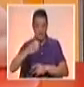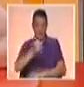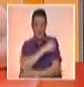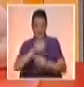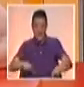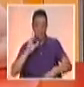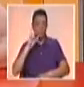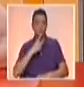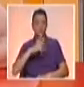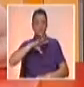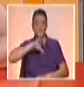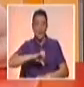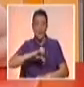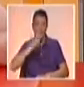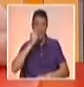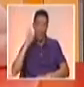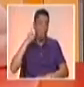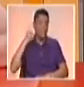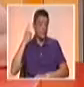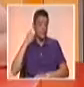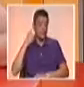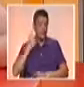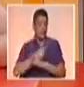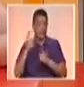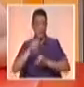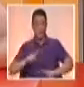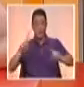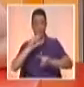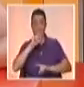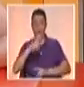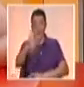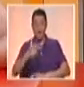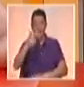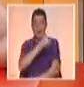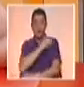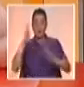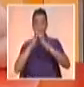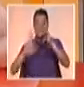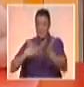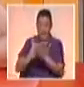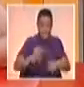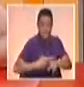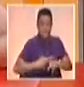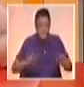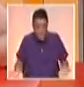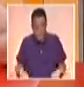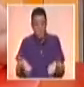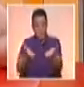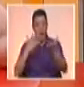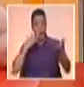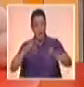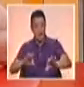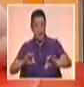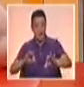crianças surdas são filhas de pais ouvintes. Sendo filhas de pais ouvintes, não podem ter em casa o estímulo que uma criança dita normal